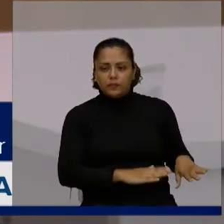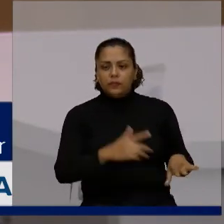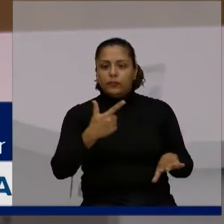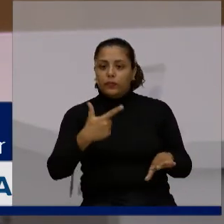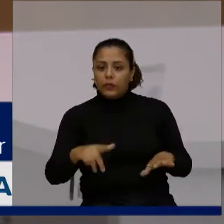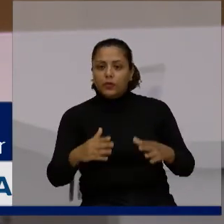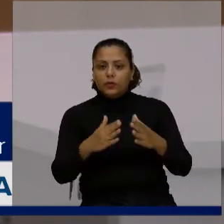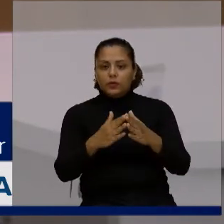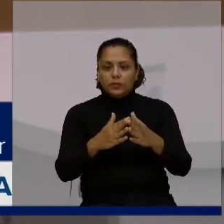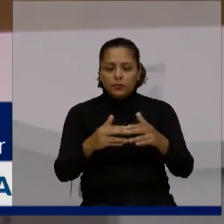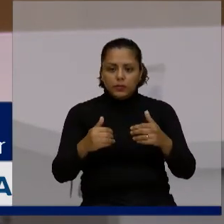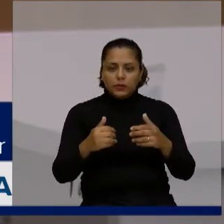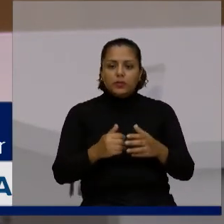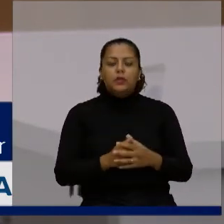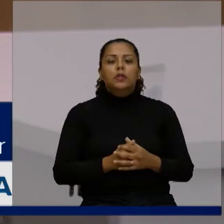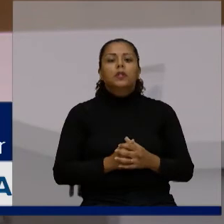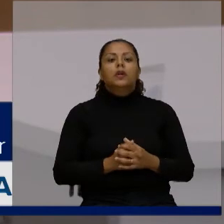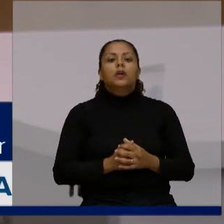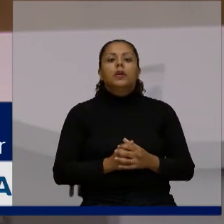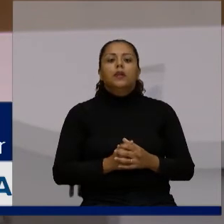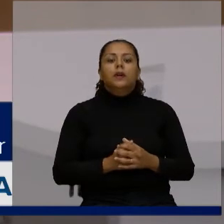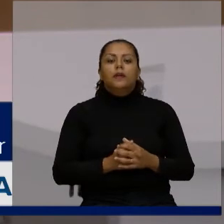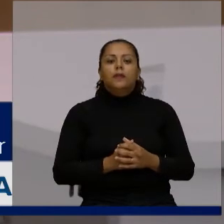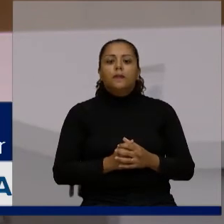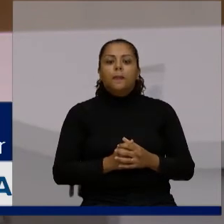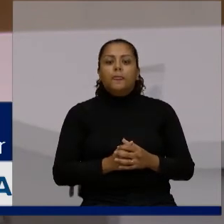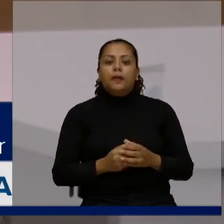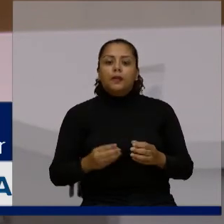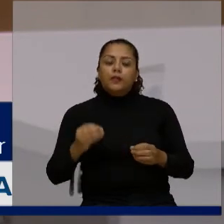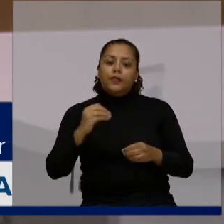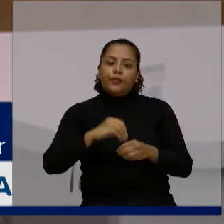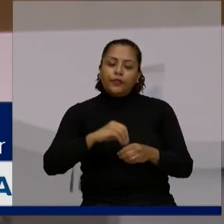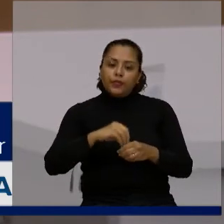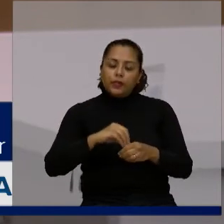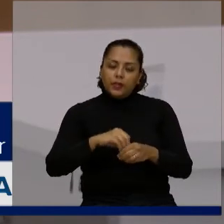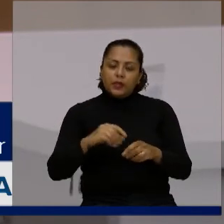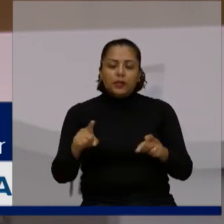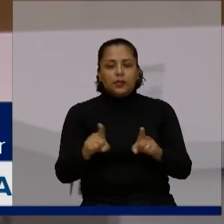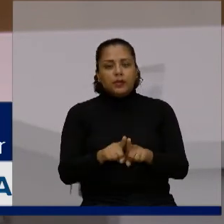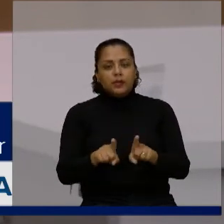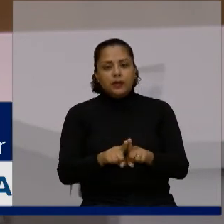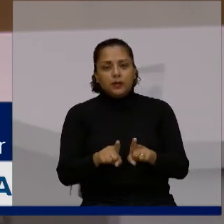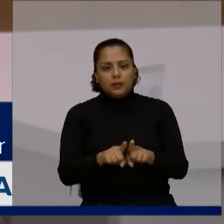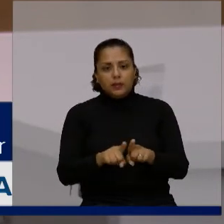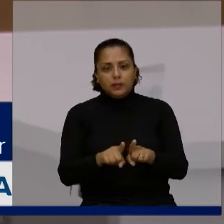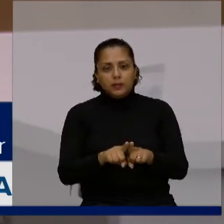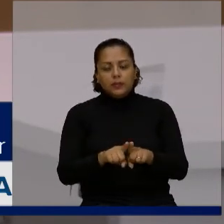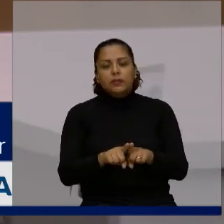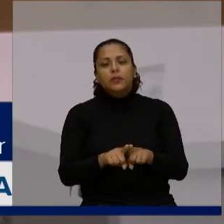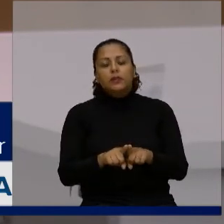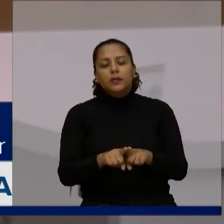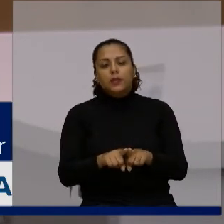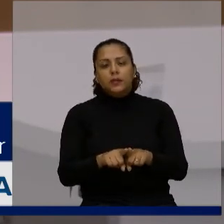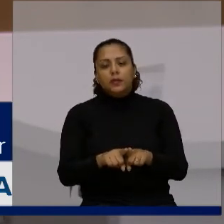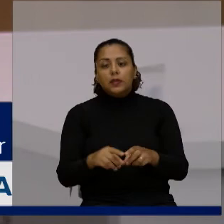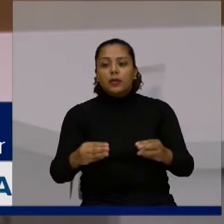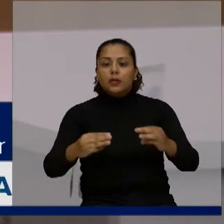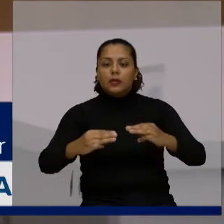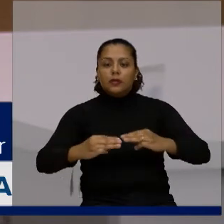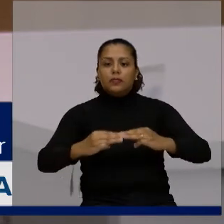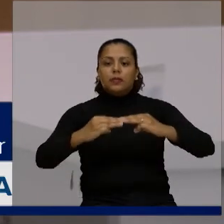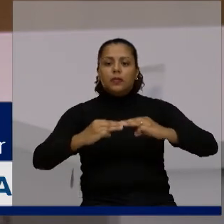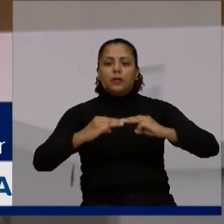dos meus requerimentos em separado, é que seja votado em separado a moção